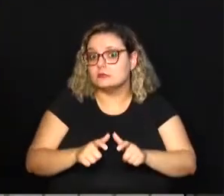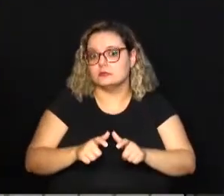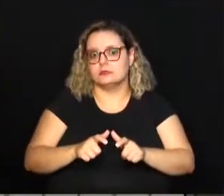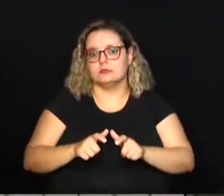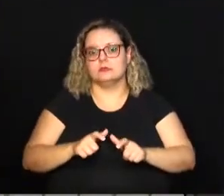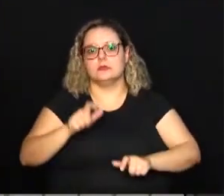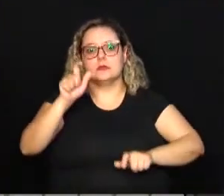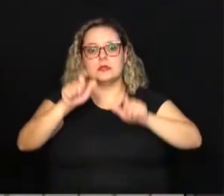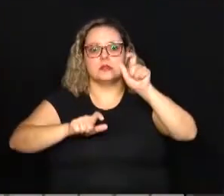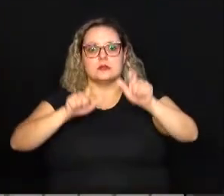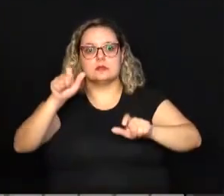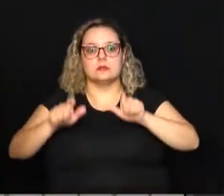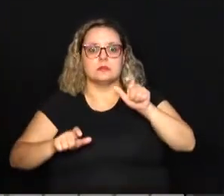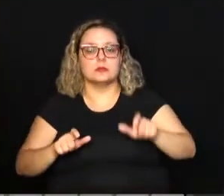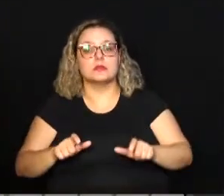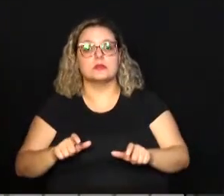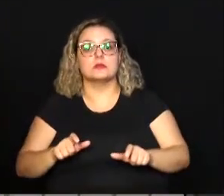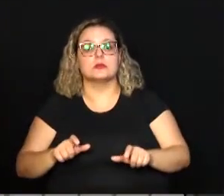acometidas